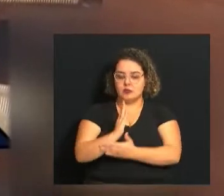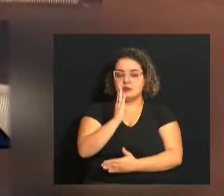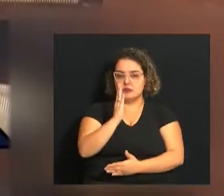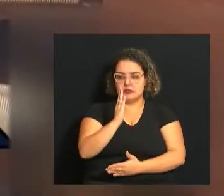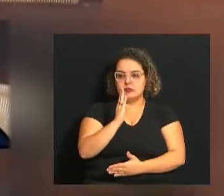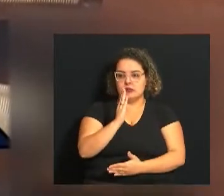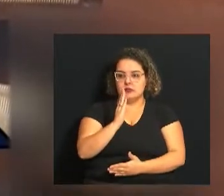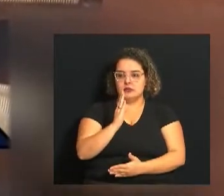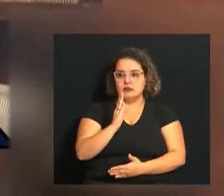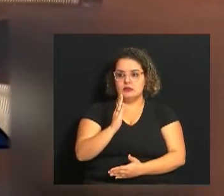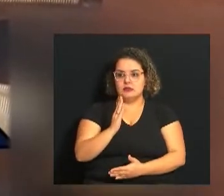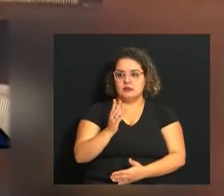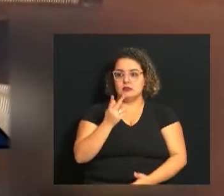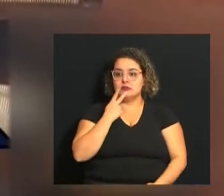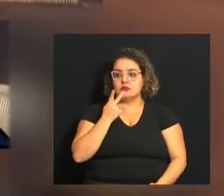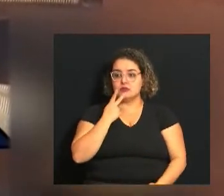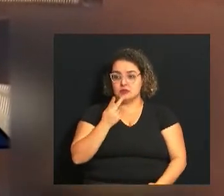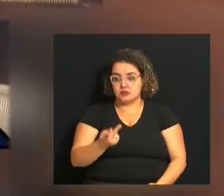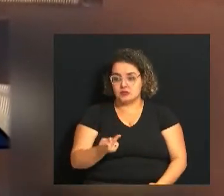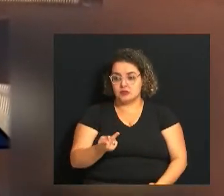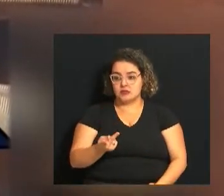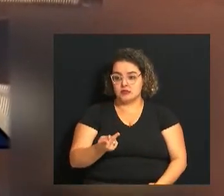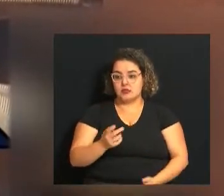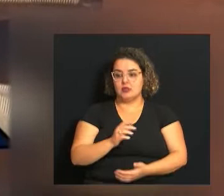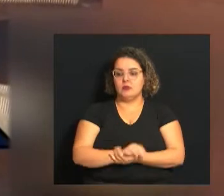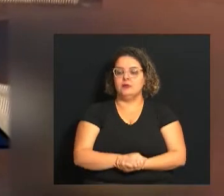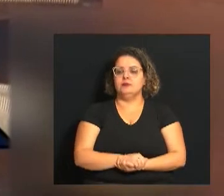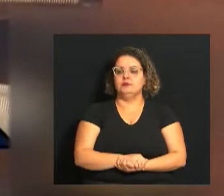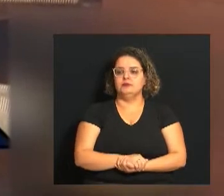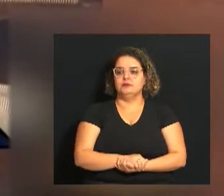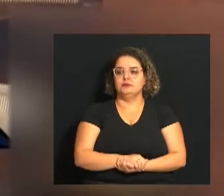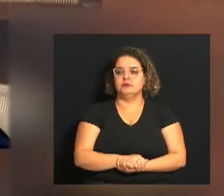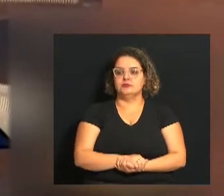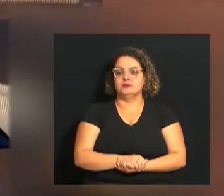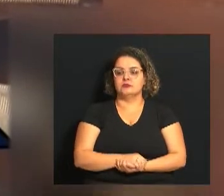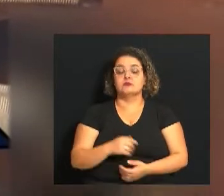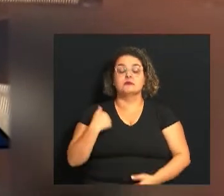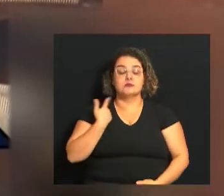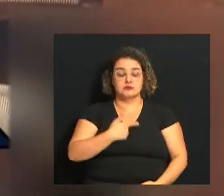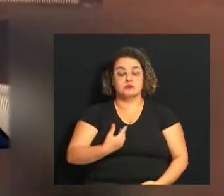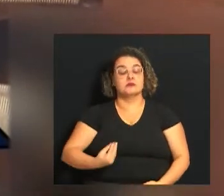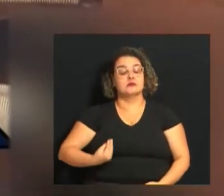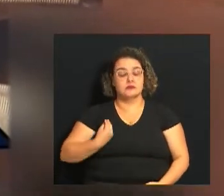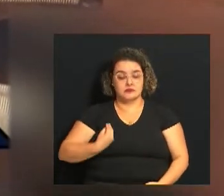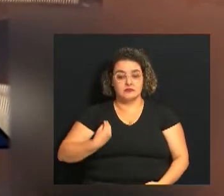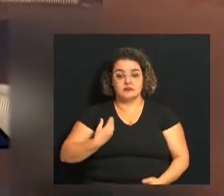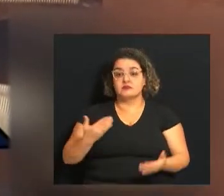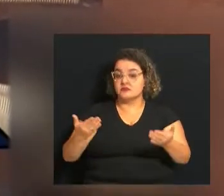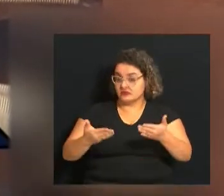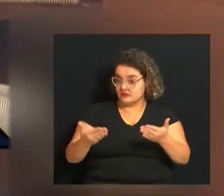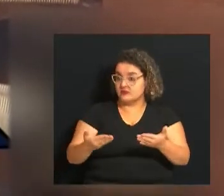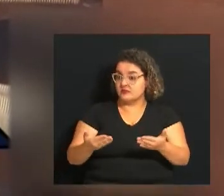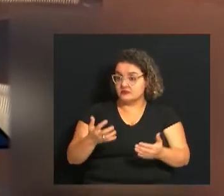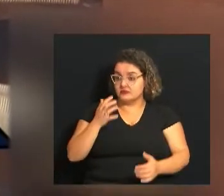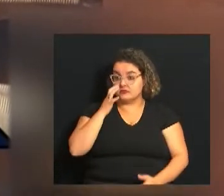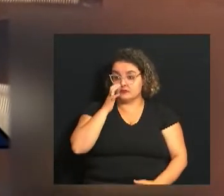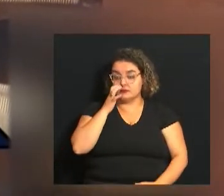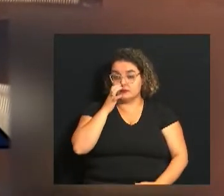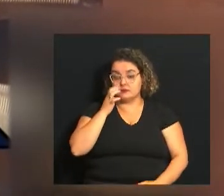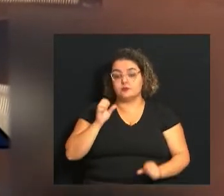e dizer que estamos aqui hoje para poder